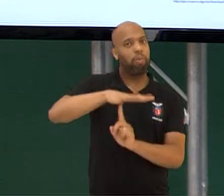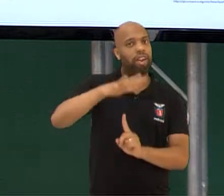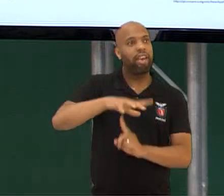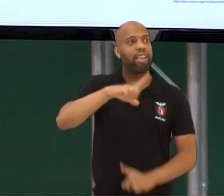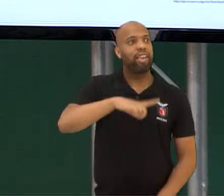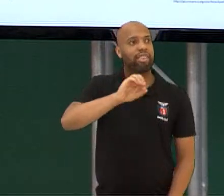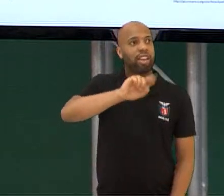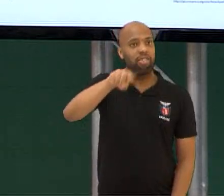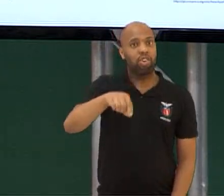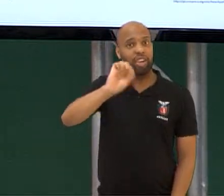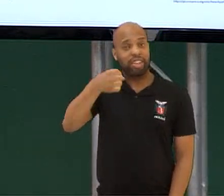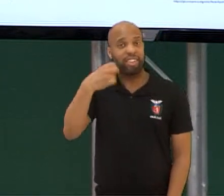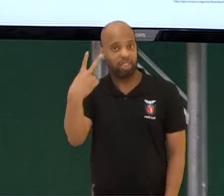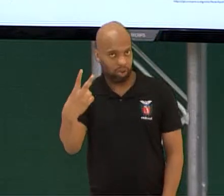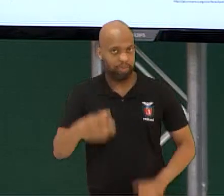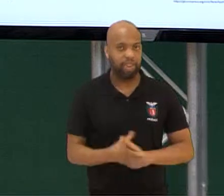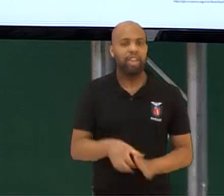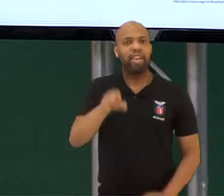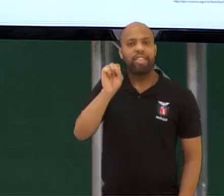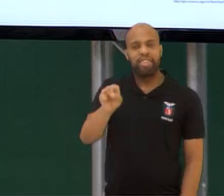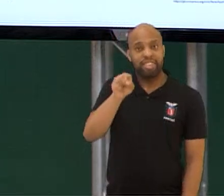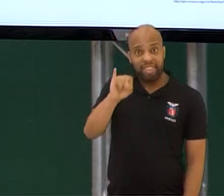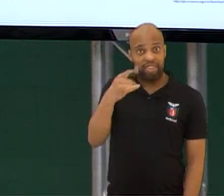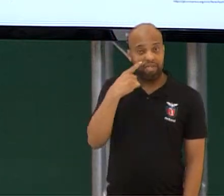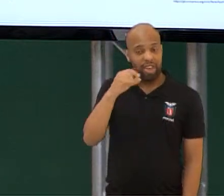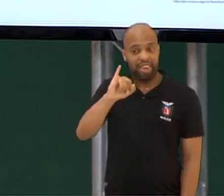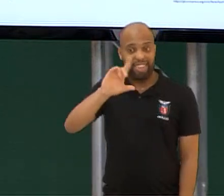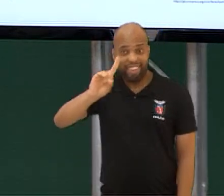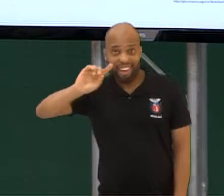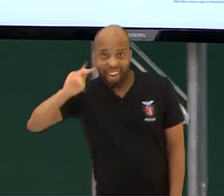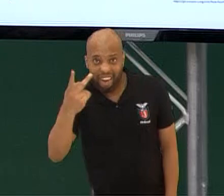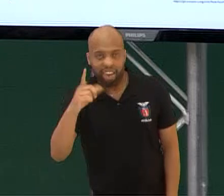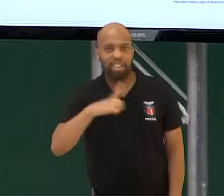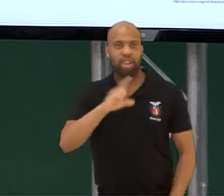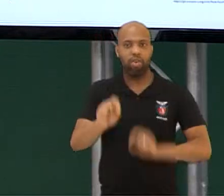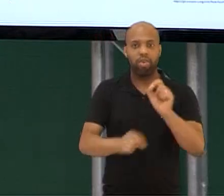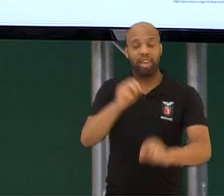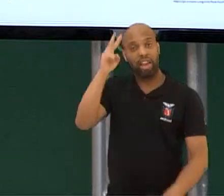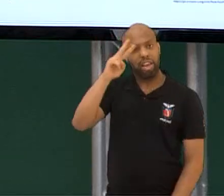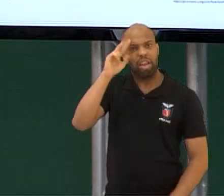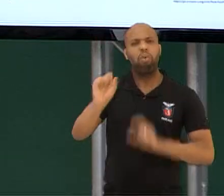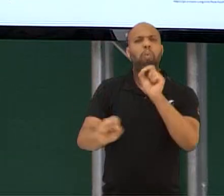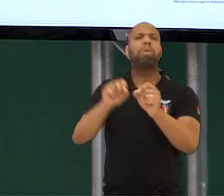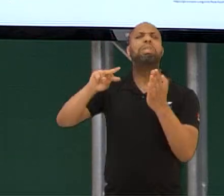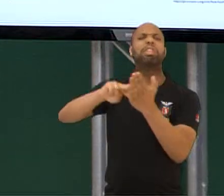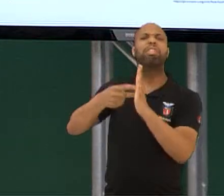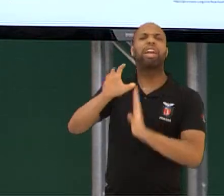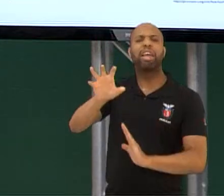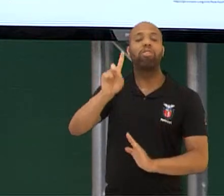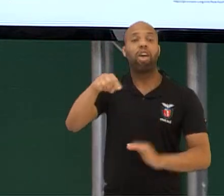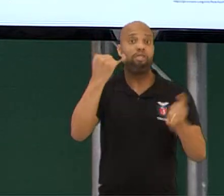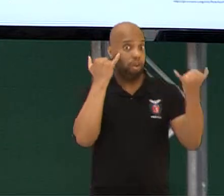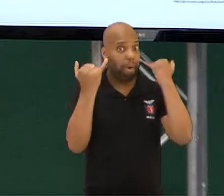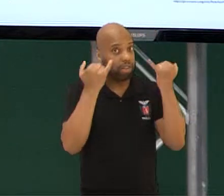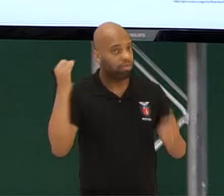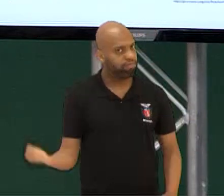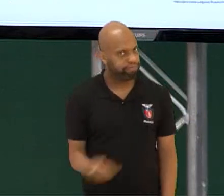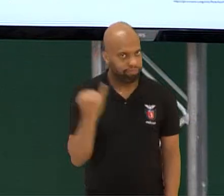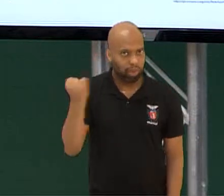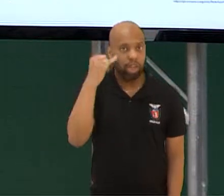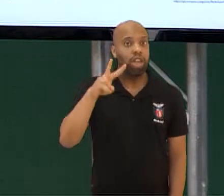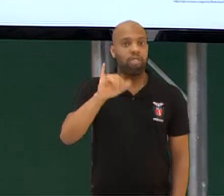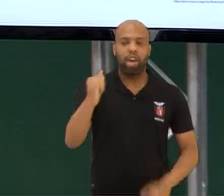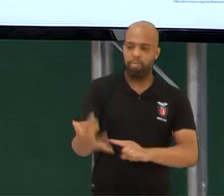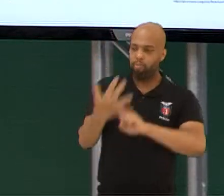é de 0,82. E quando a gente pega o IDH, é bom a gente resgatar aqueles conceitos, né? O IDH é um dado, uma informação importante que